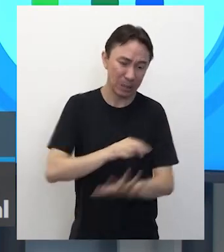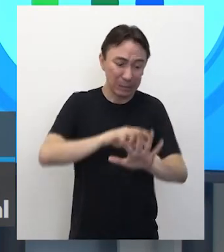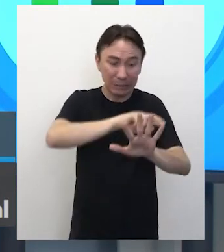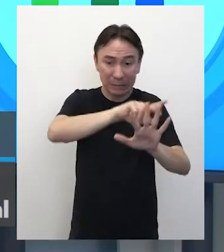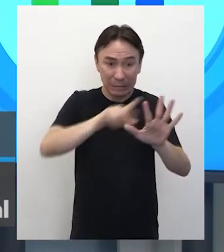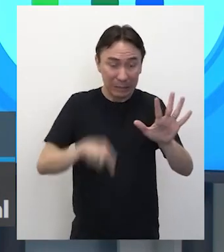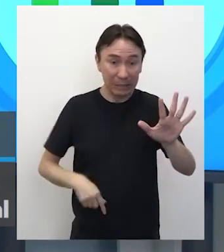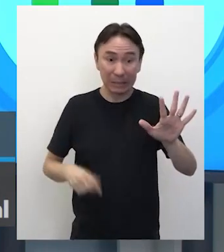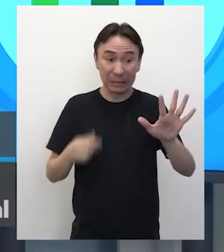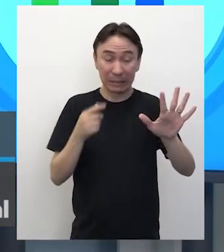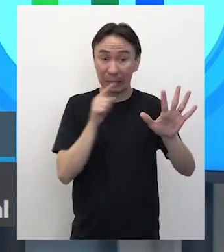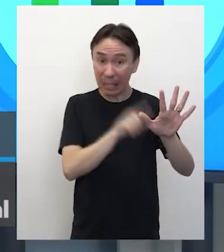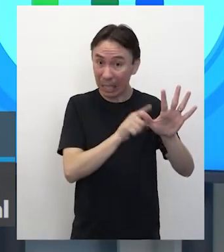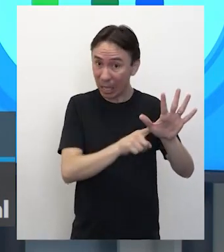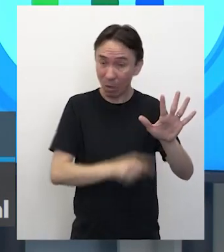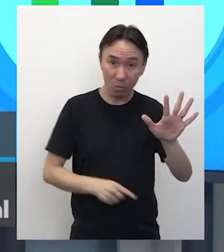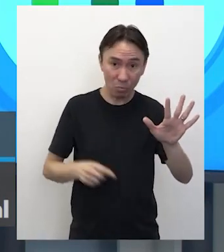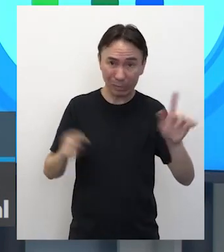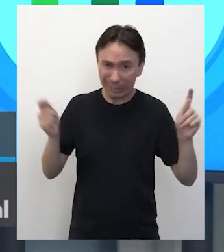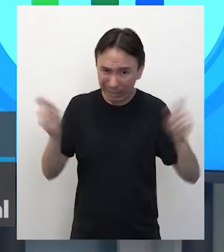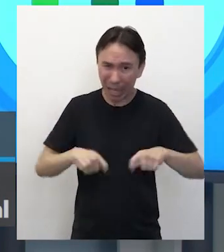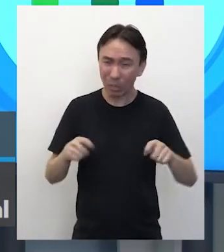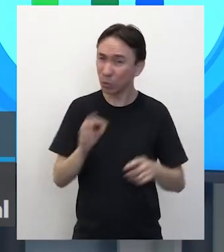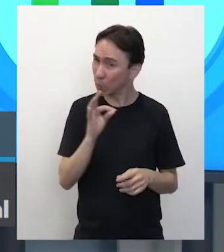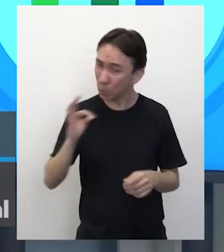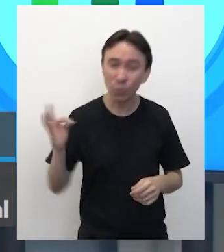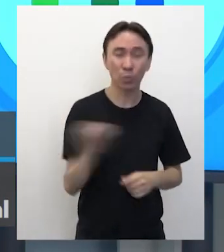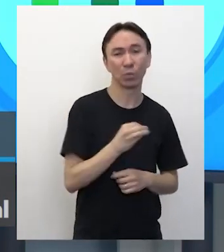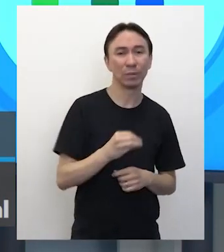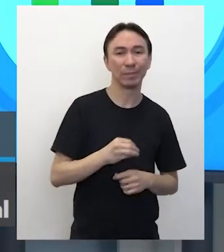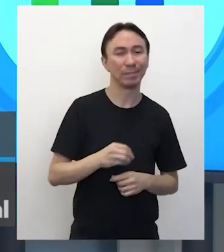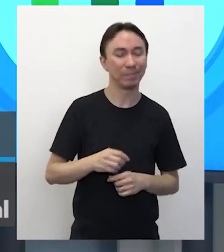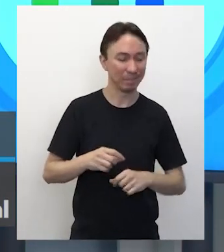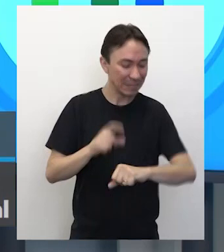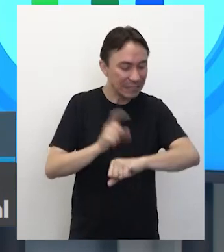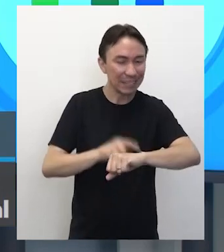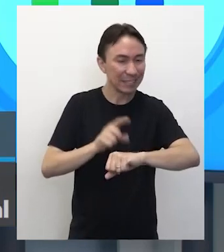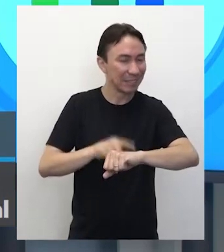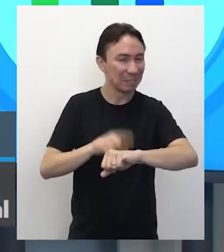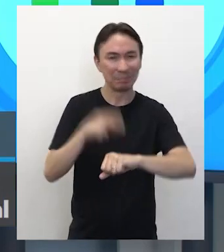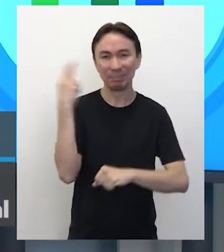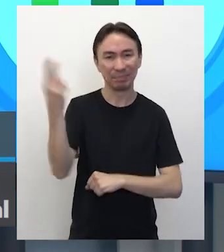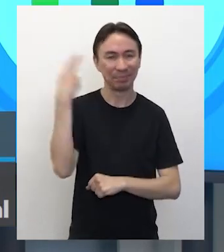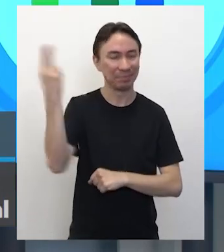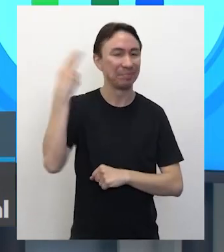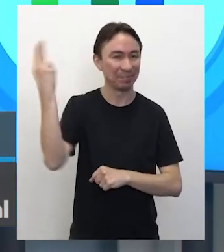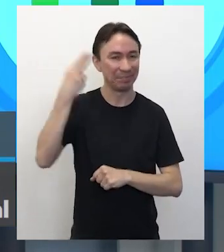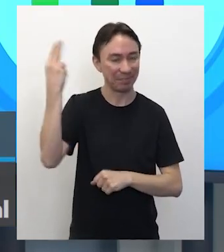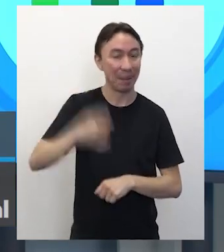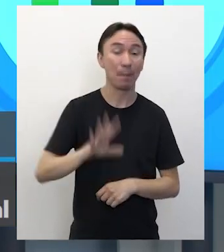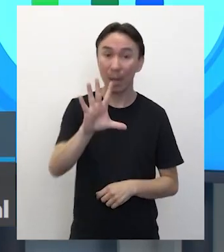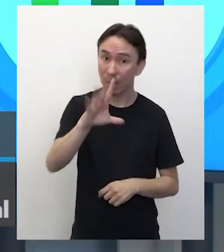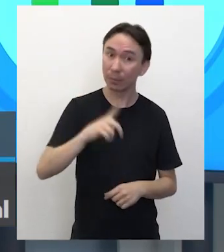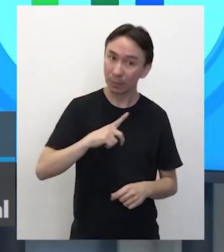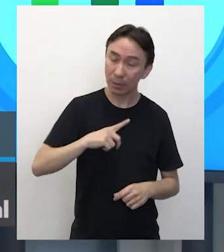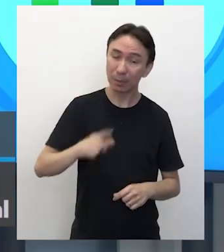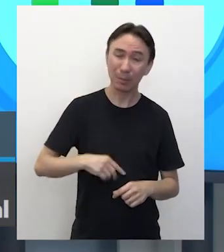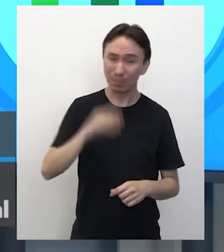competências socioemocionais em um ano só, né? Mas a gente priorizou algumas. Vejam aí na